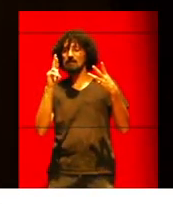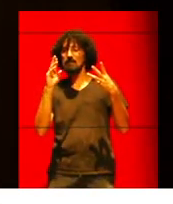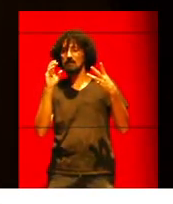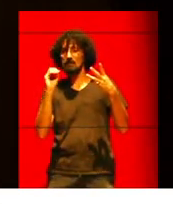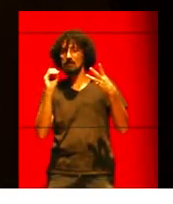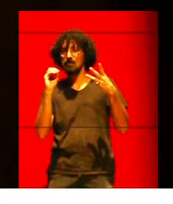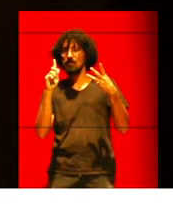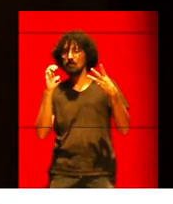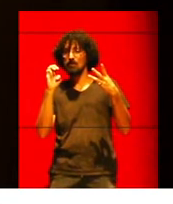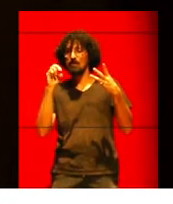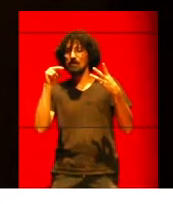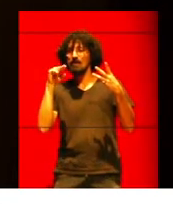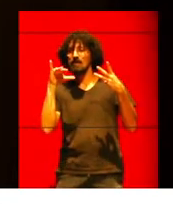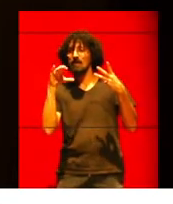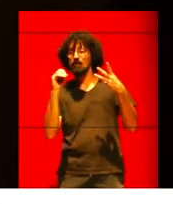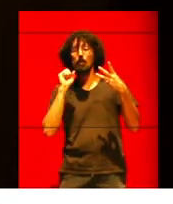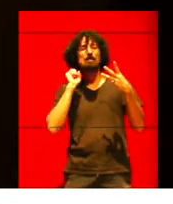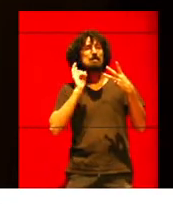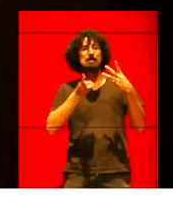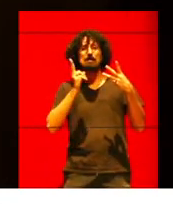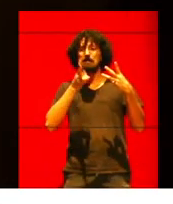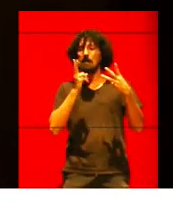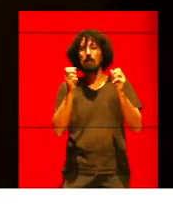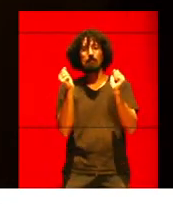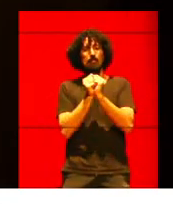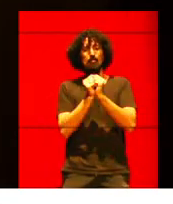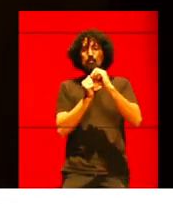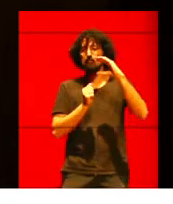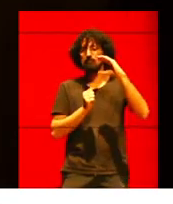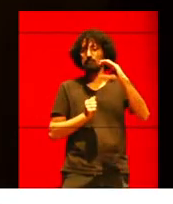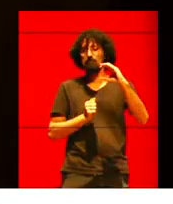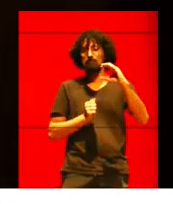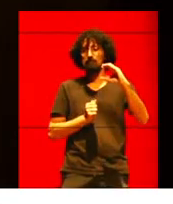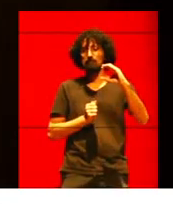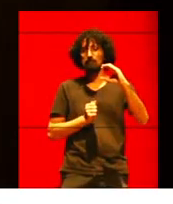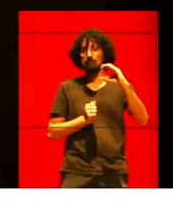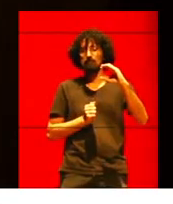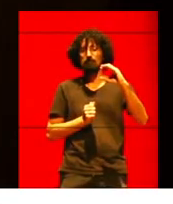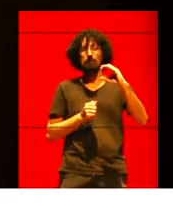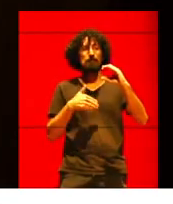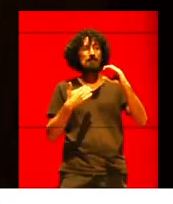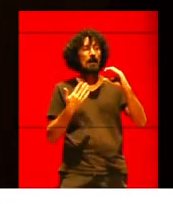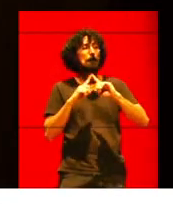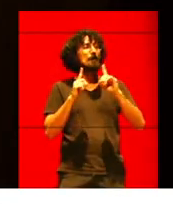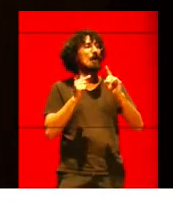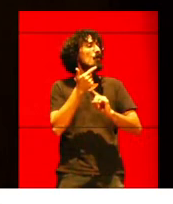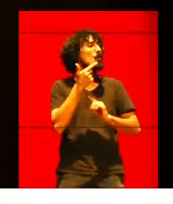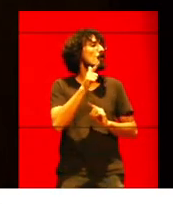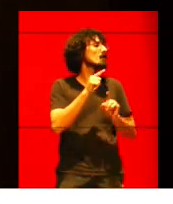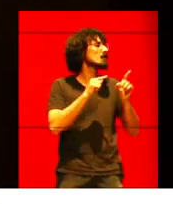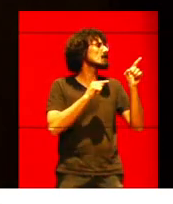sempre aparecem. Mas, além desses, qual é a escola aqui?